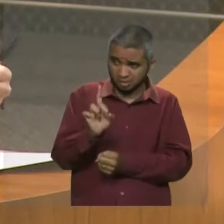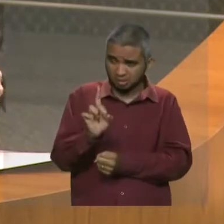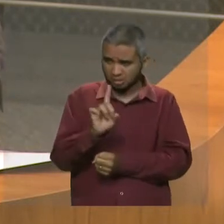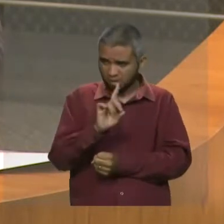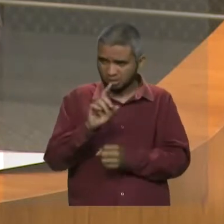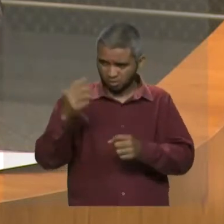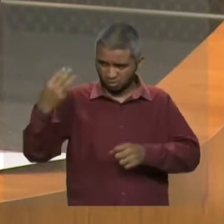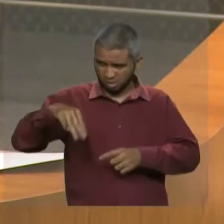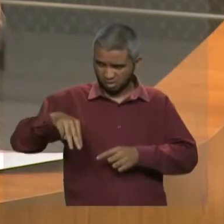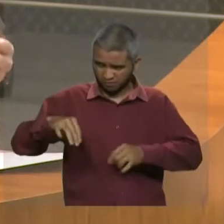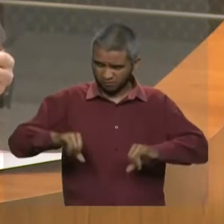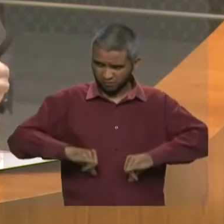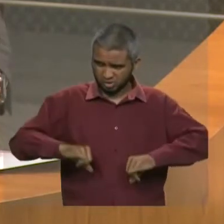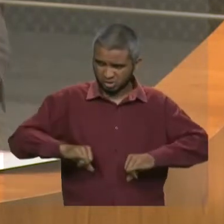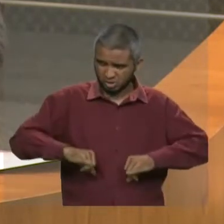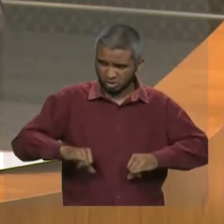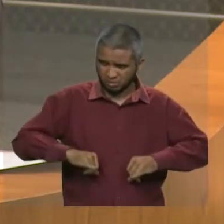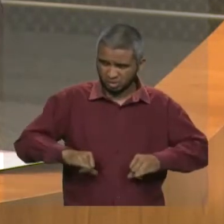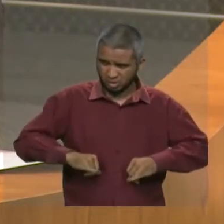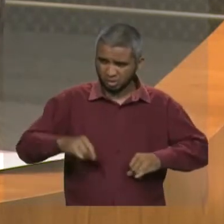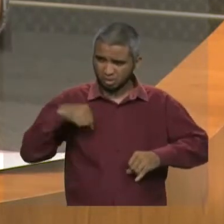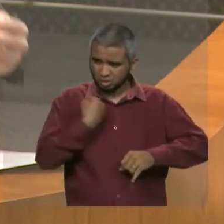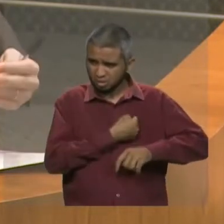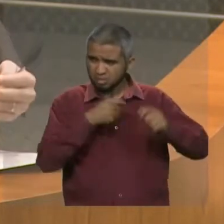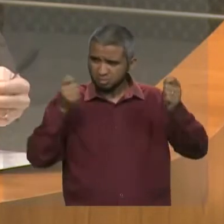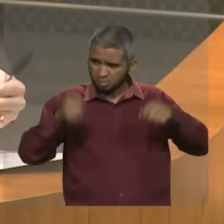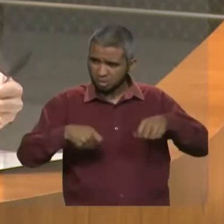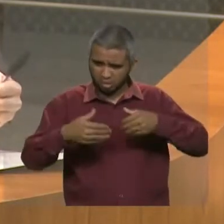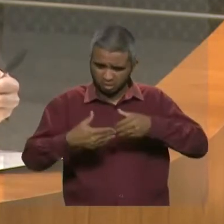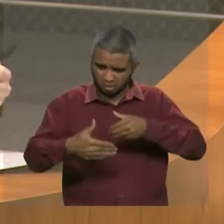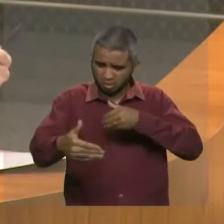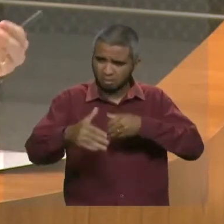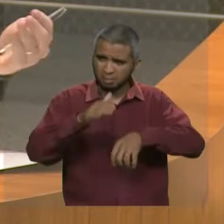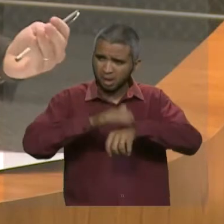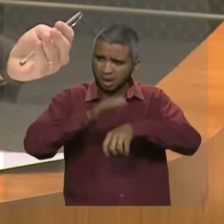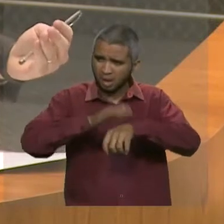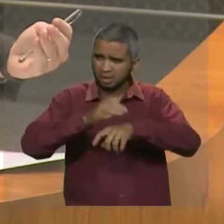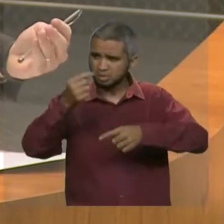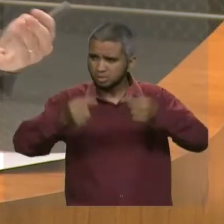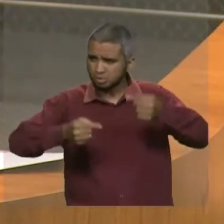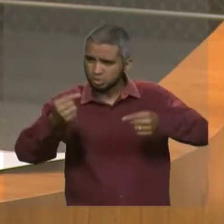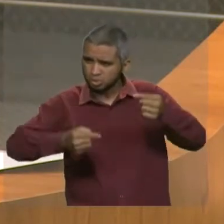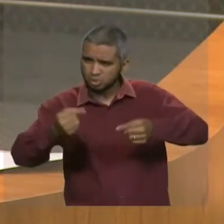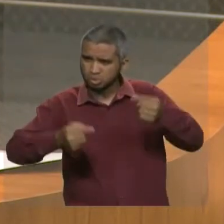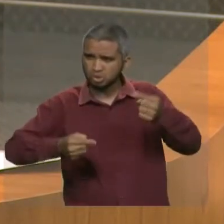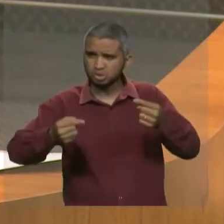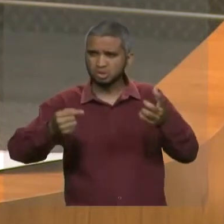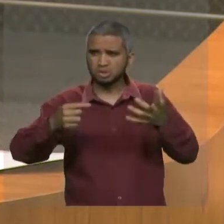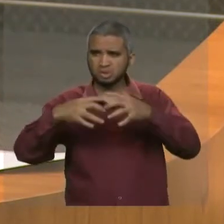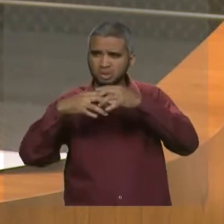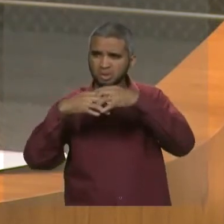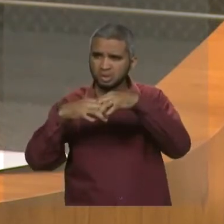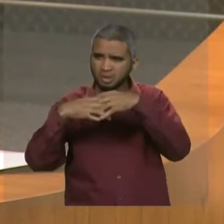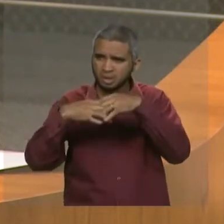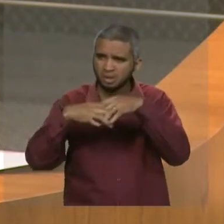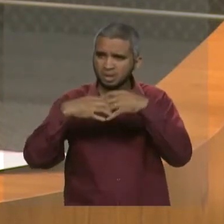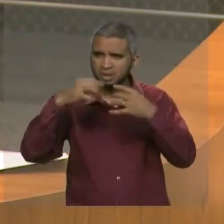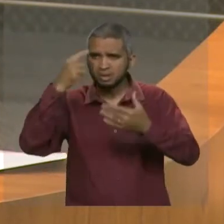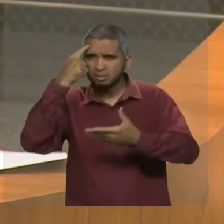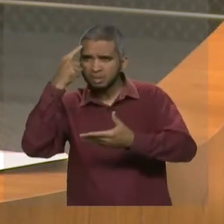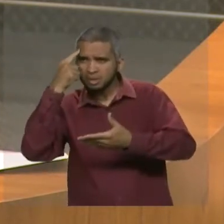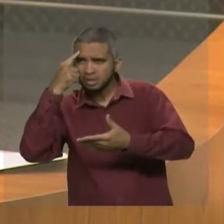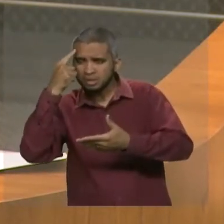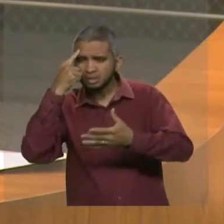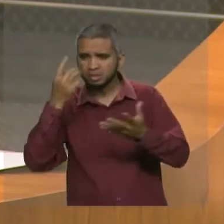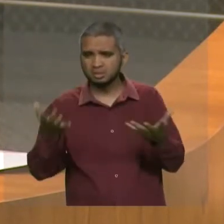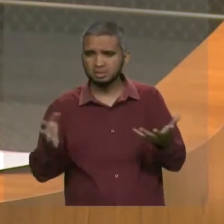analisar melhor, colocar para frente, ter uma ampla discussão, não me foi respondido. Foi lido aqui o